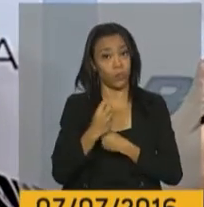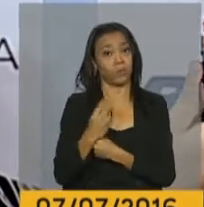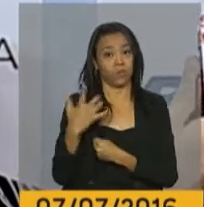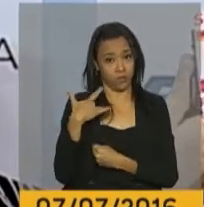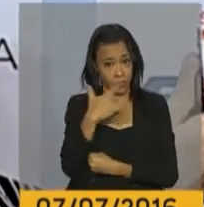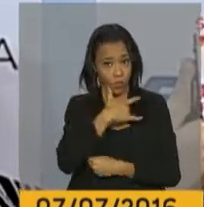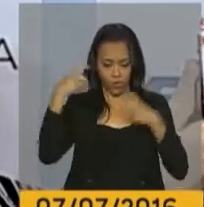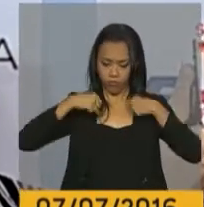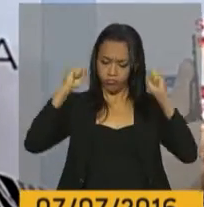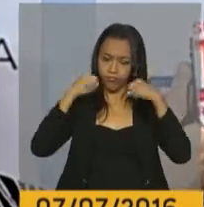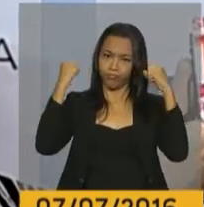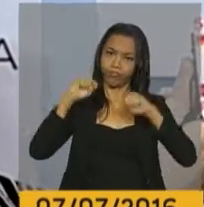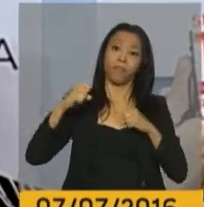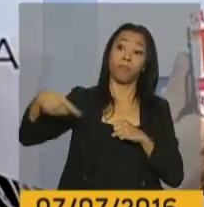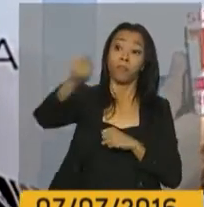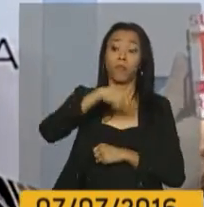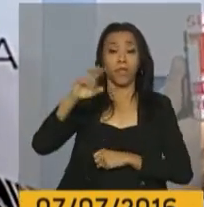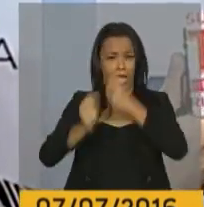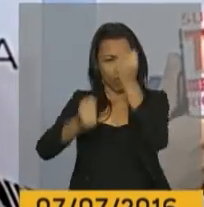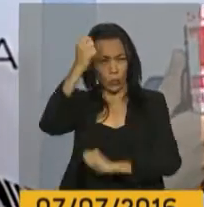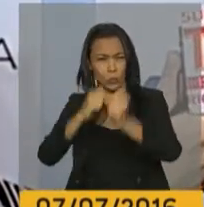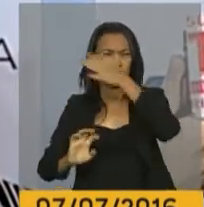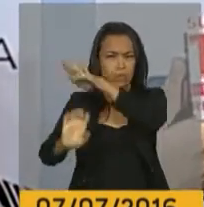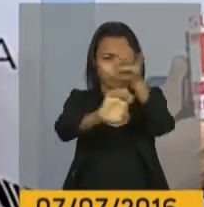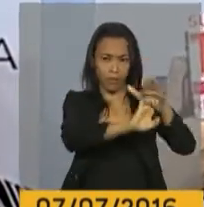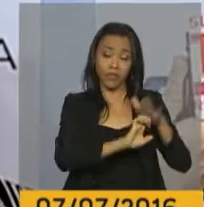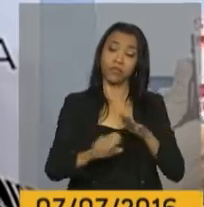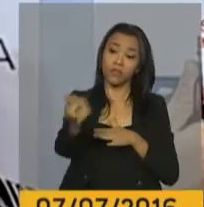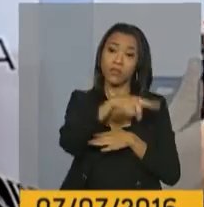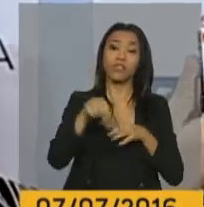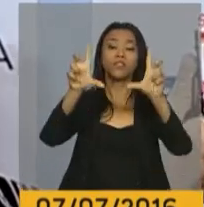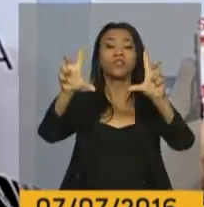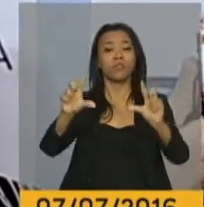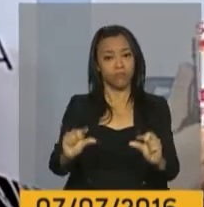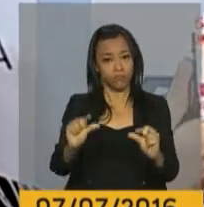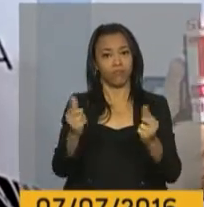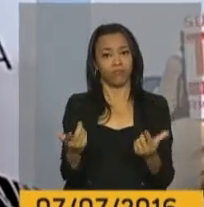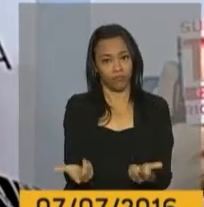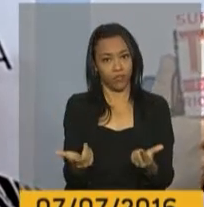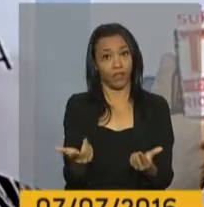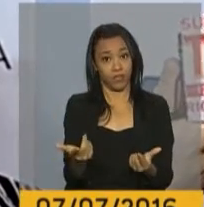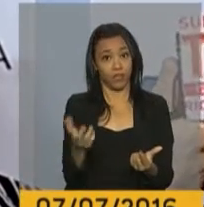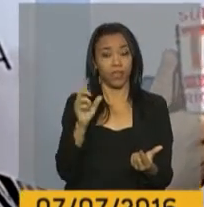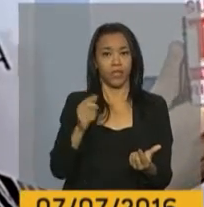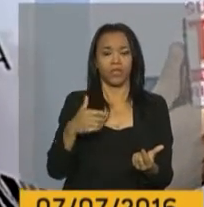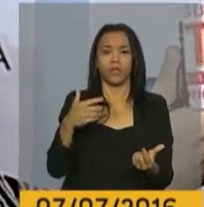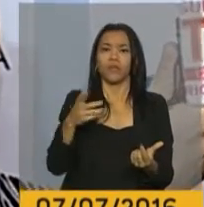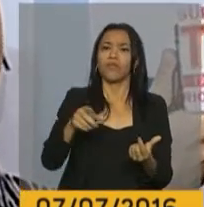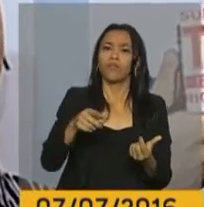aos nossos empresários e ao setor produtivo que procurem é produzir alimentos saudáveis